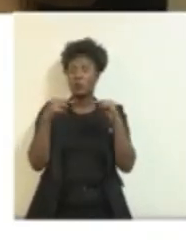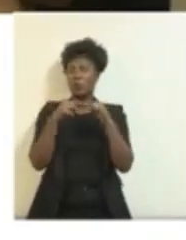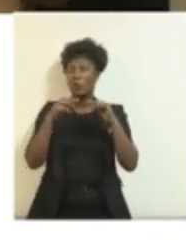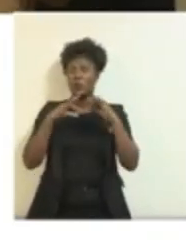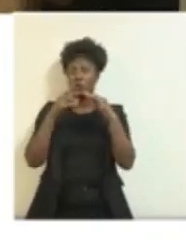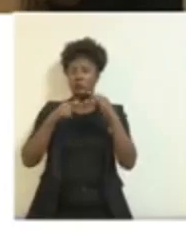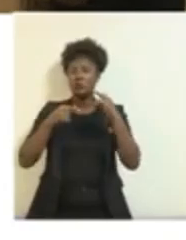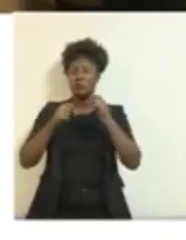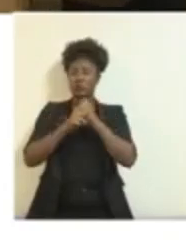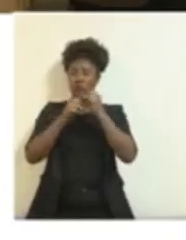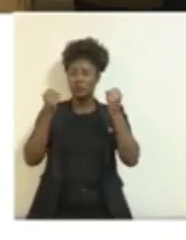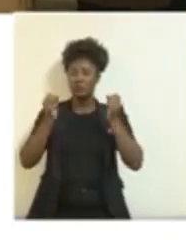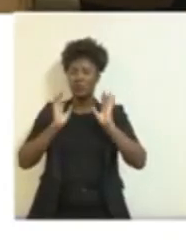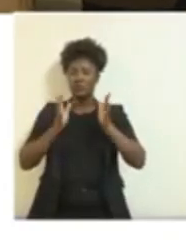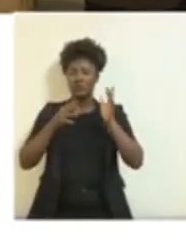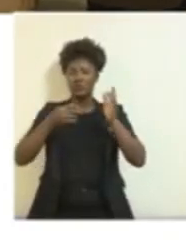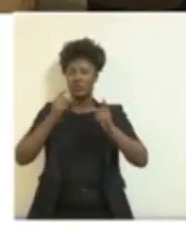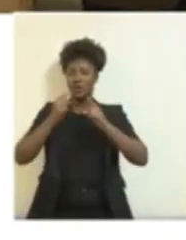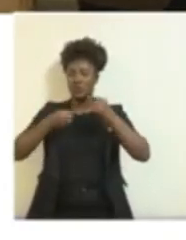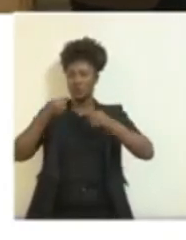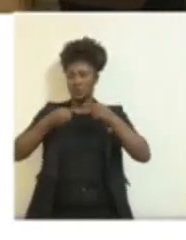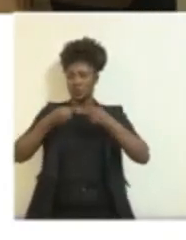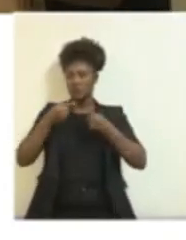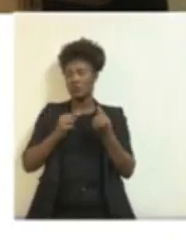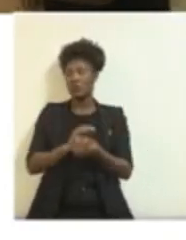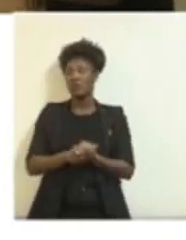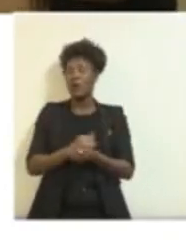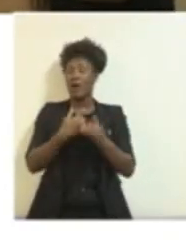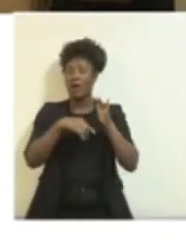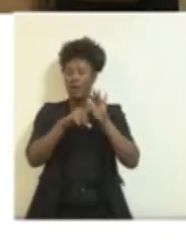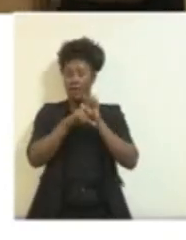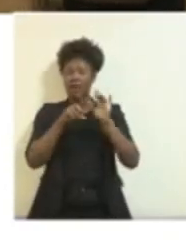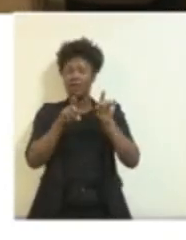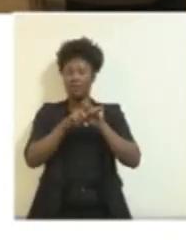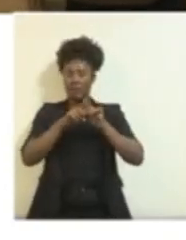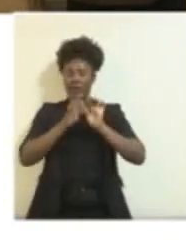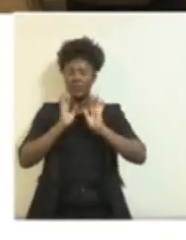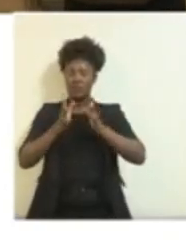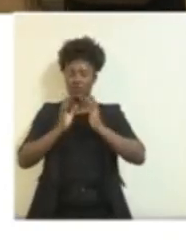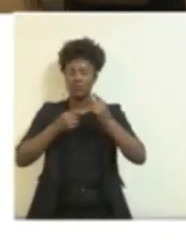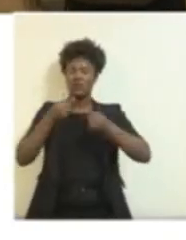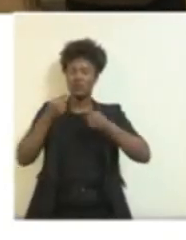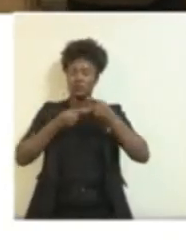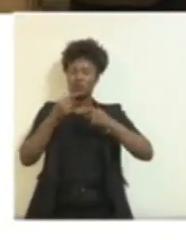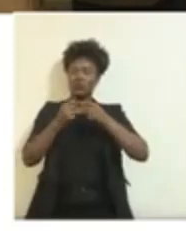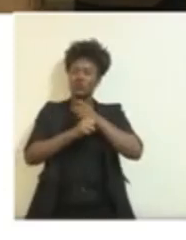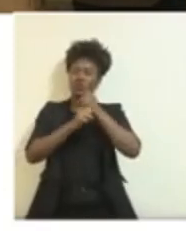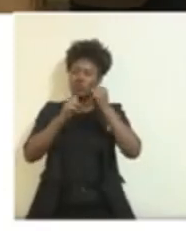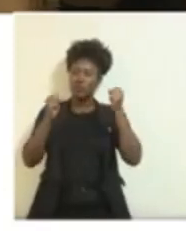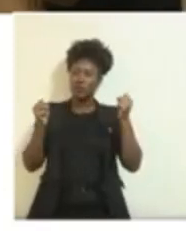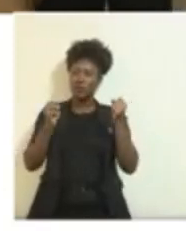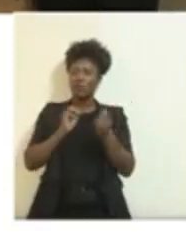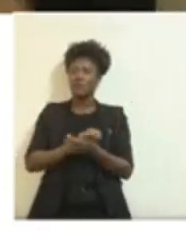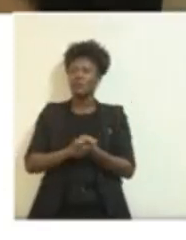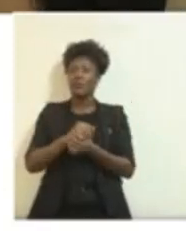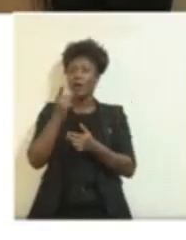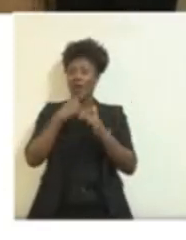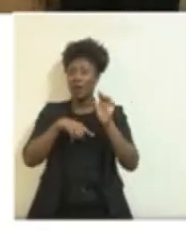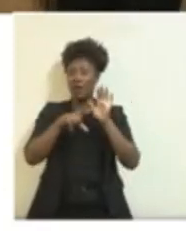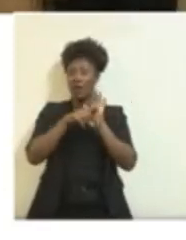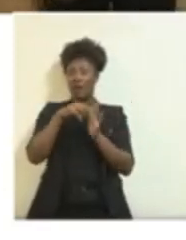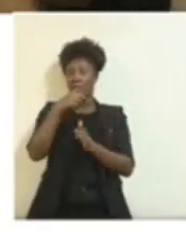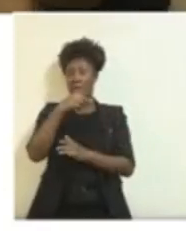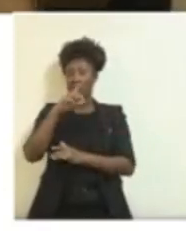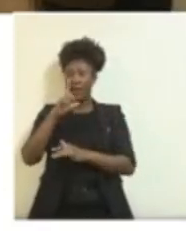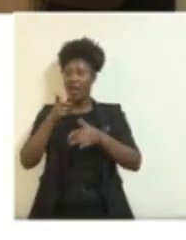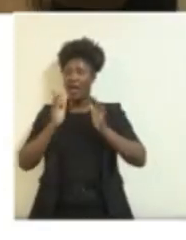O PL 364, não vou me deter, já foi discutido. As políticas públicas de combate à supressão da vegetação nativa do bioma pampa. Então, eu queria destacar isso